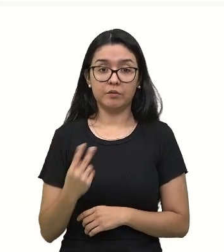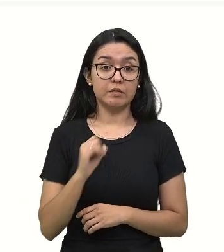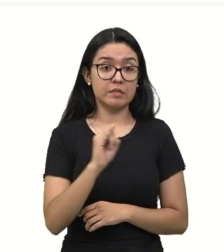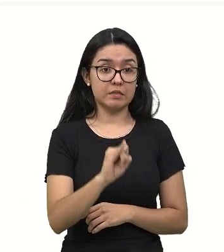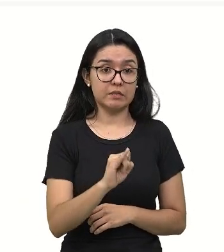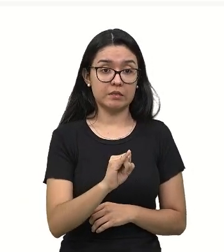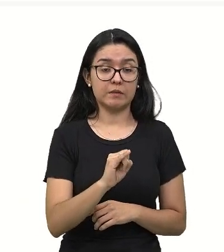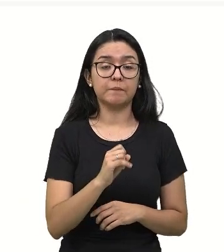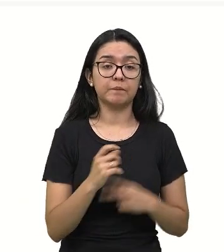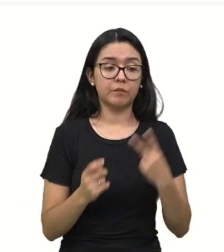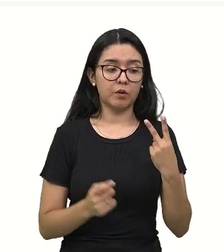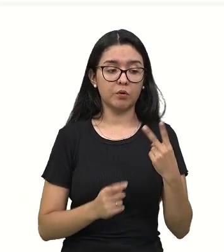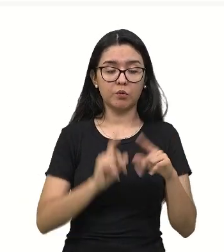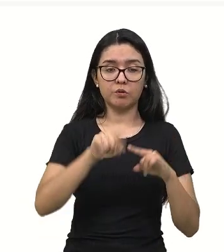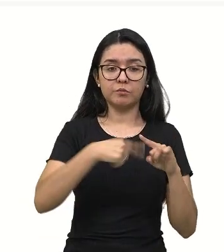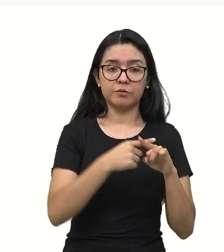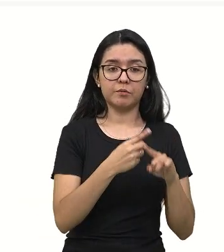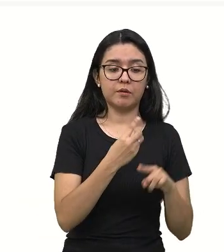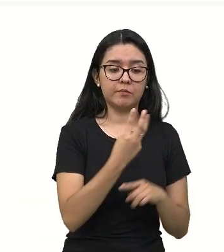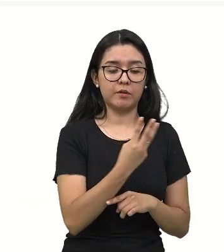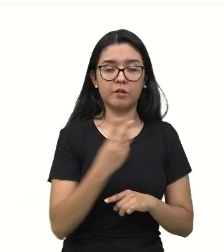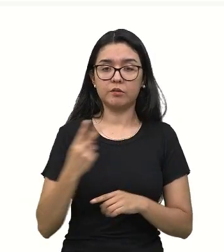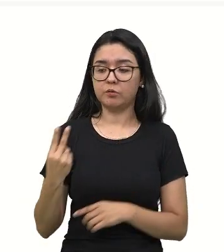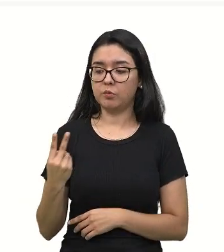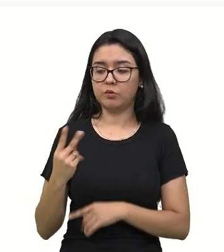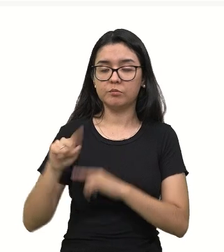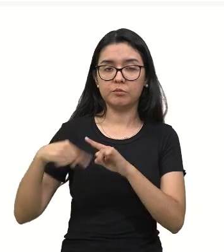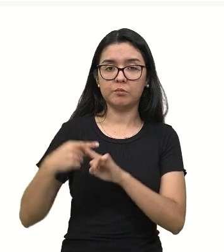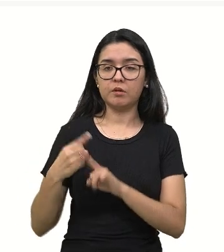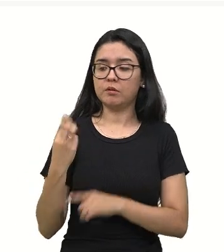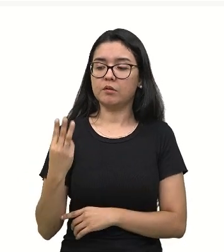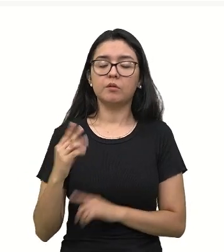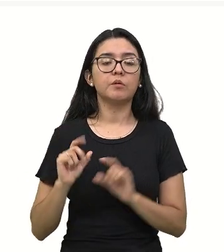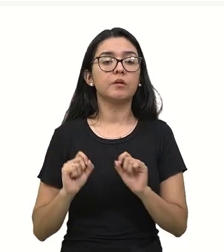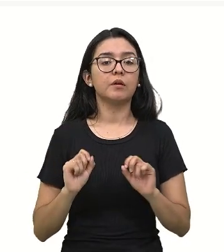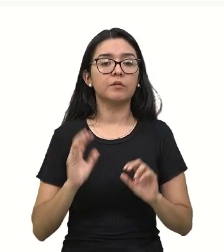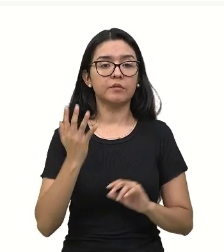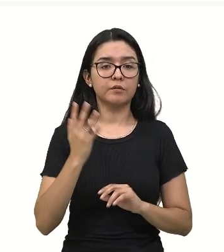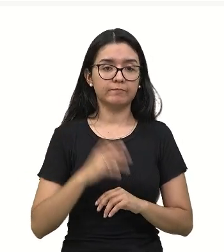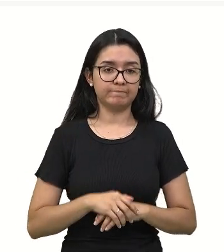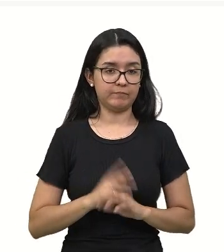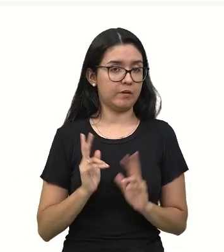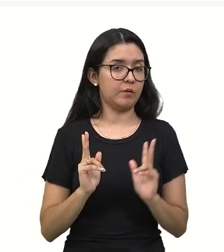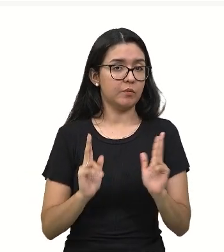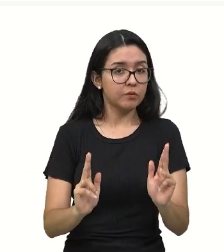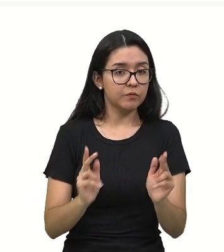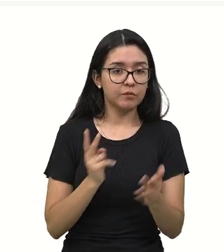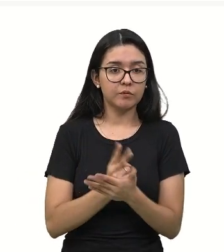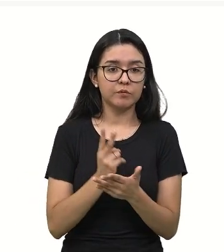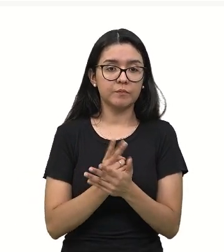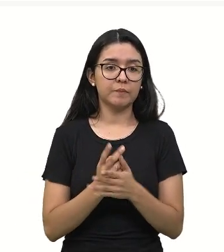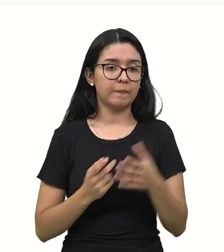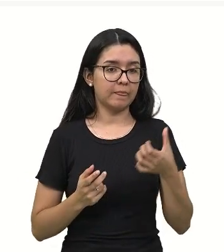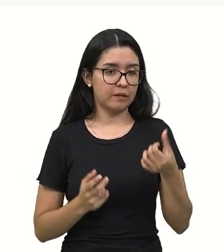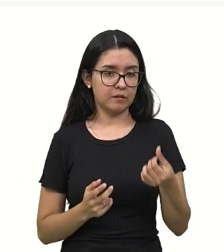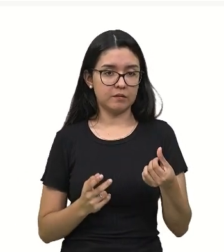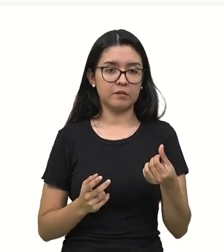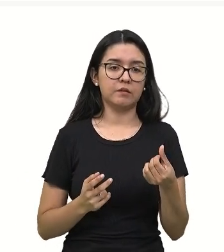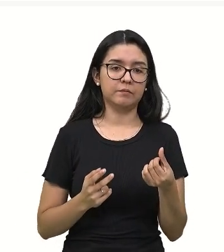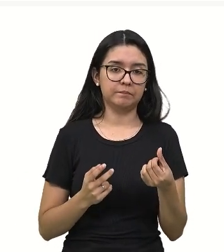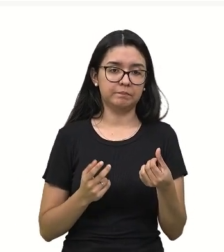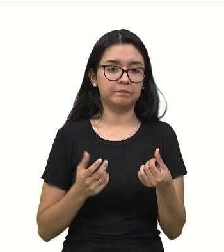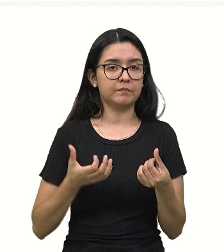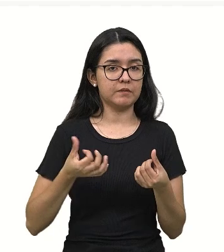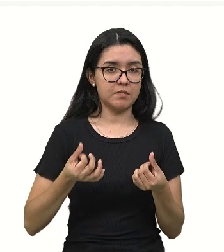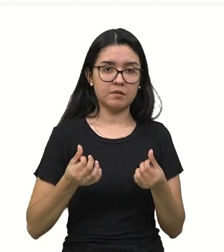lado por 3 e o outro lado por 3 também, ó, a igualdade vai se manter. 2 vezes 3 é 6. 2 vezes 3